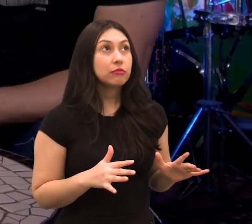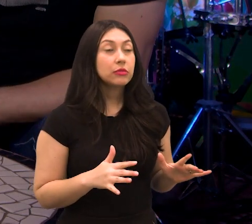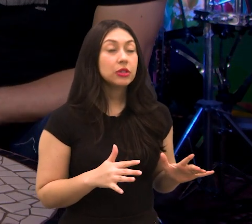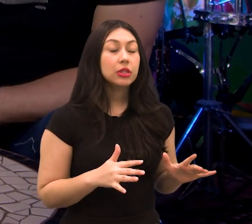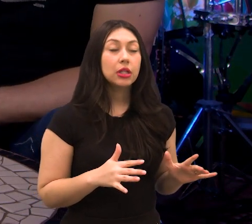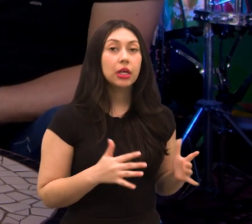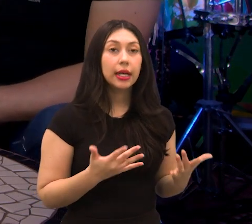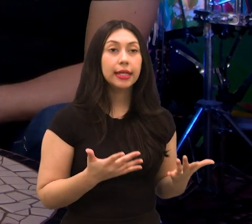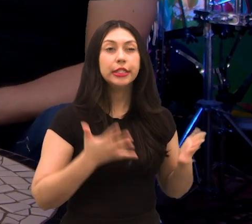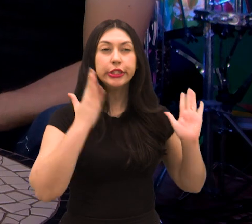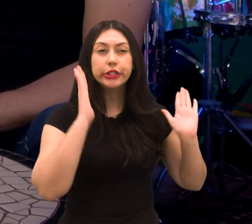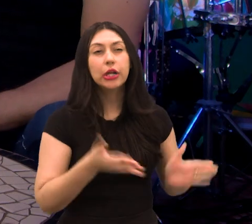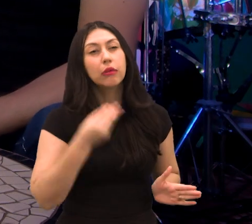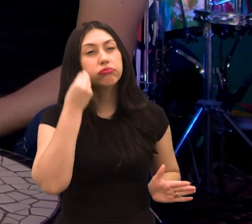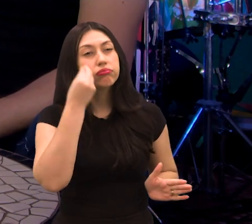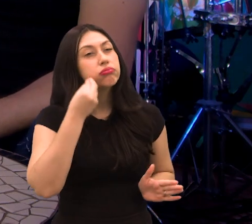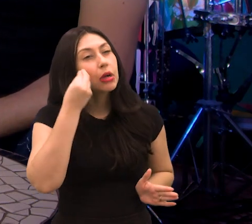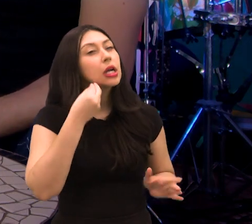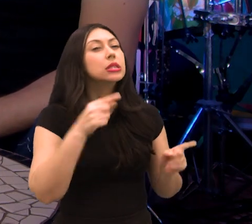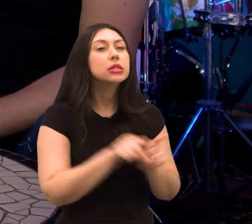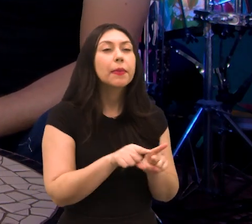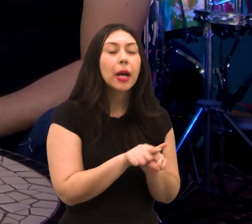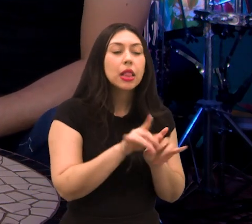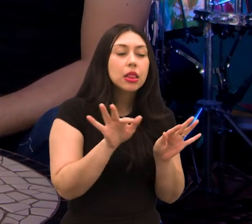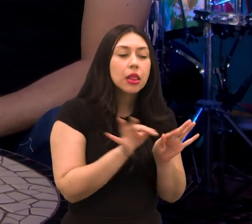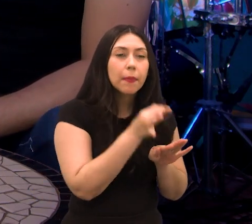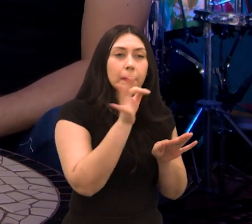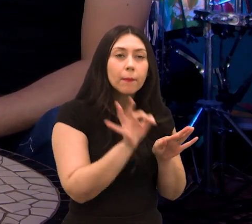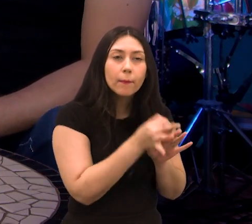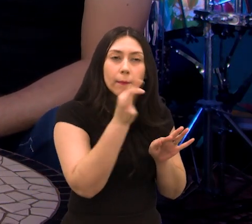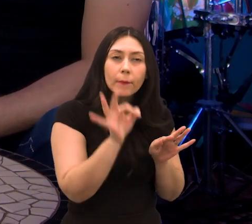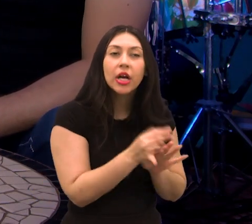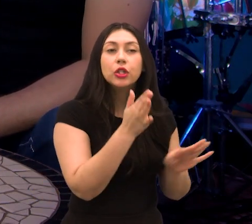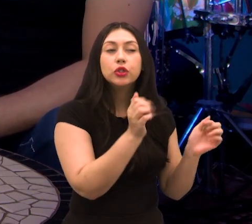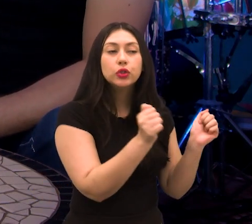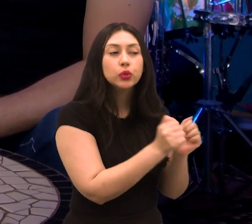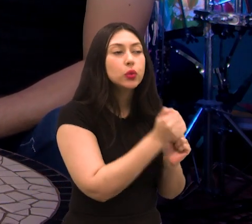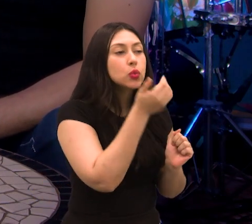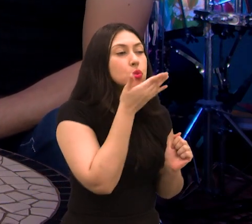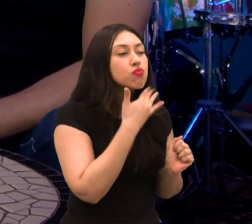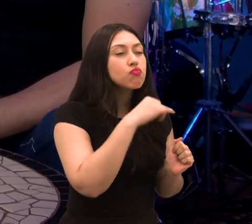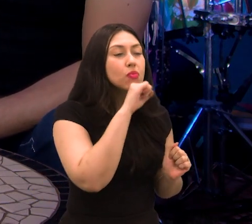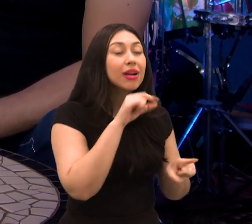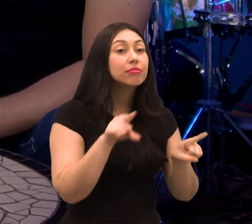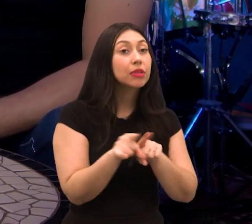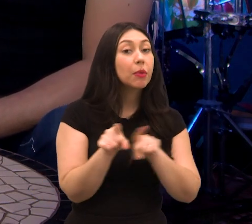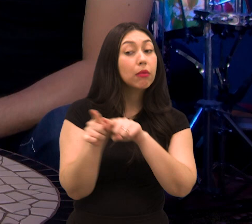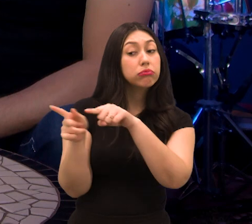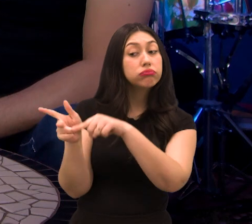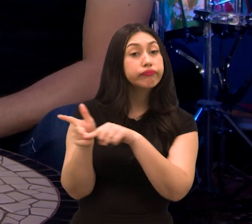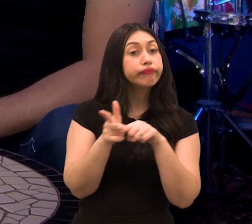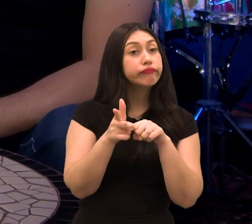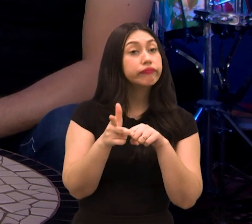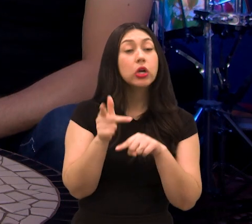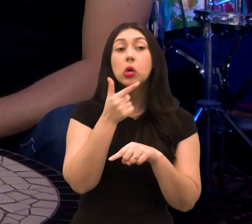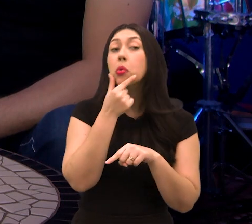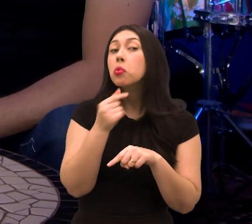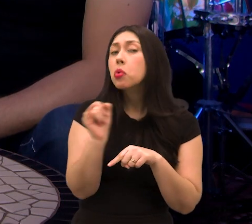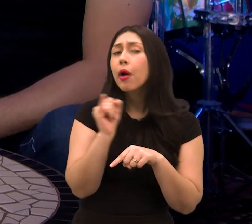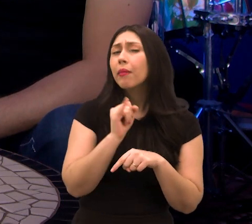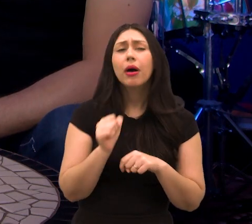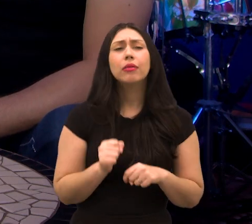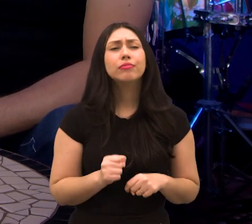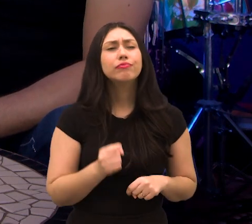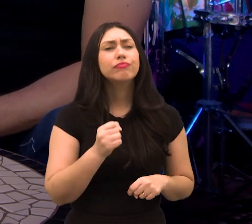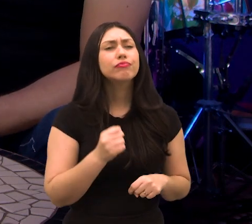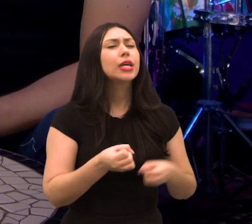você teve essa experiência, né, com a alfaiataria com o pai, experiência também e cinegrafista com o irmão. Queria que você contasse um pouquinho